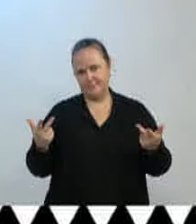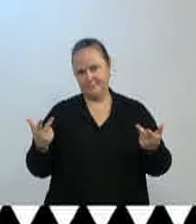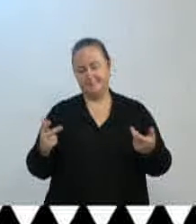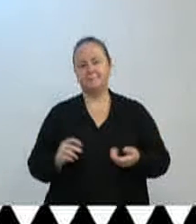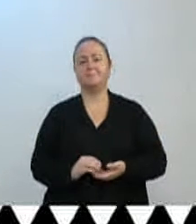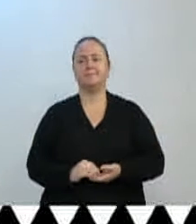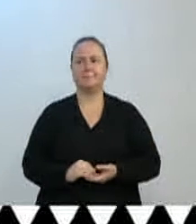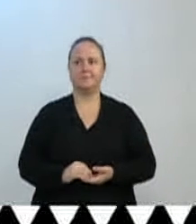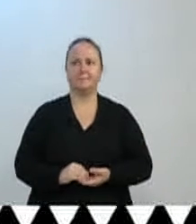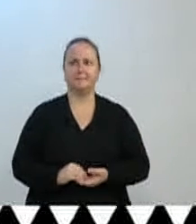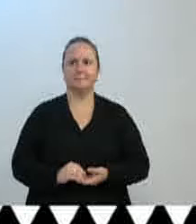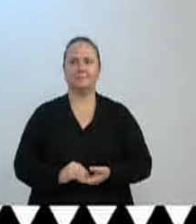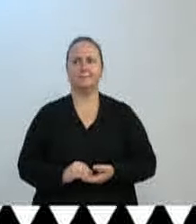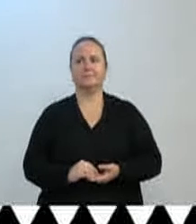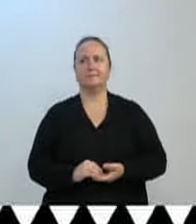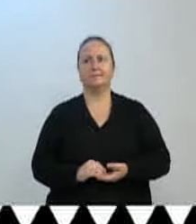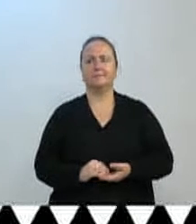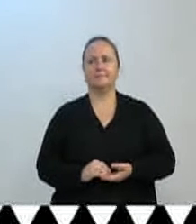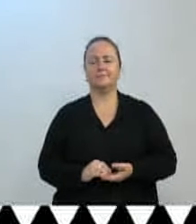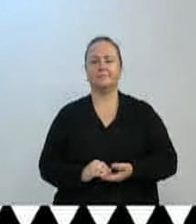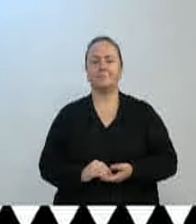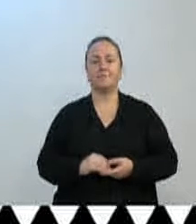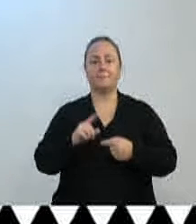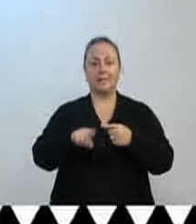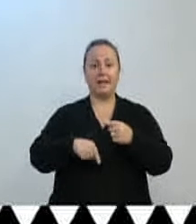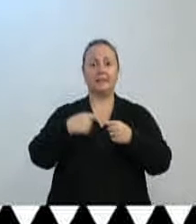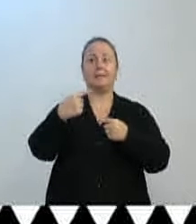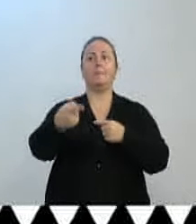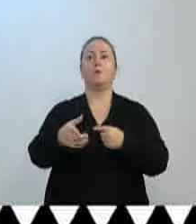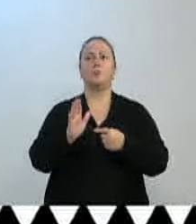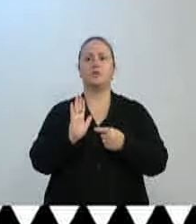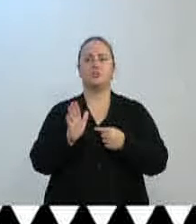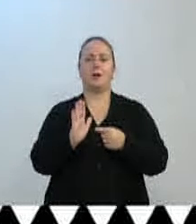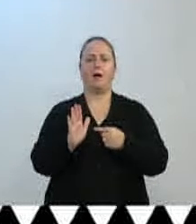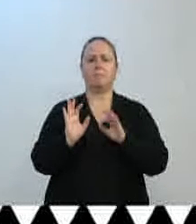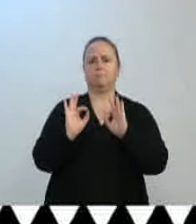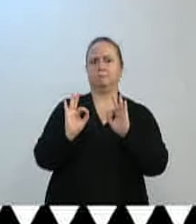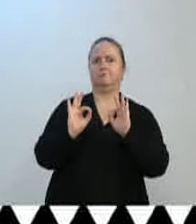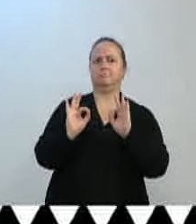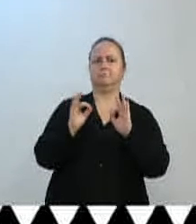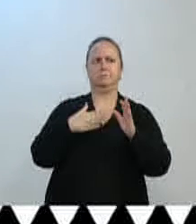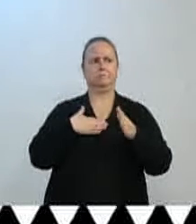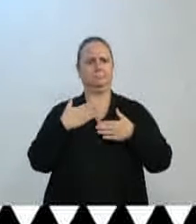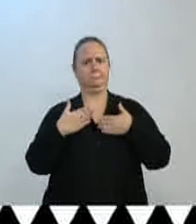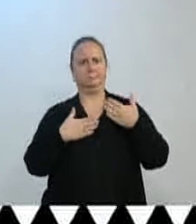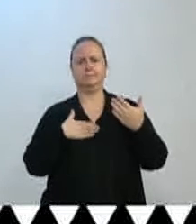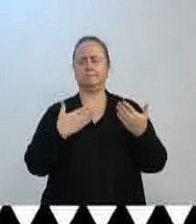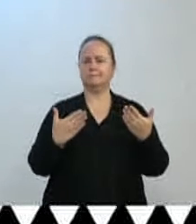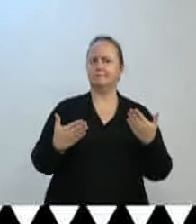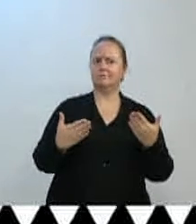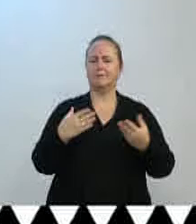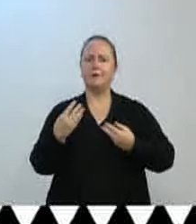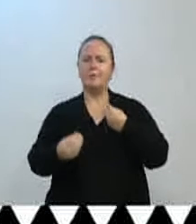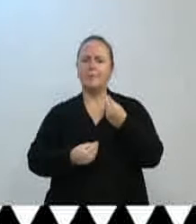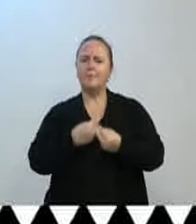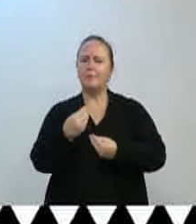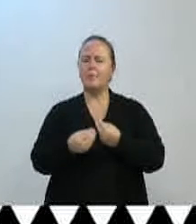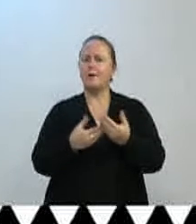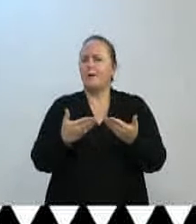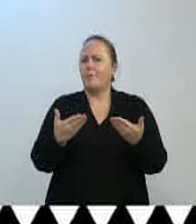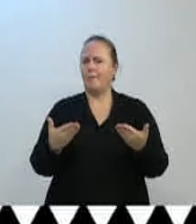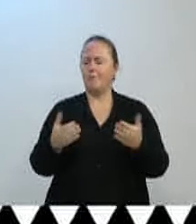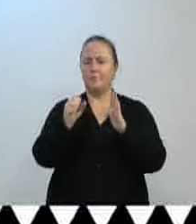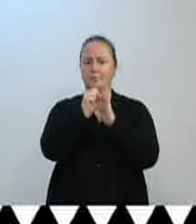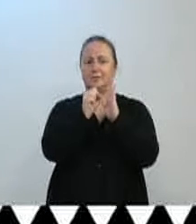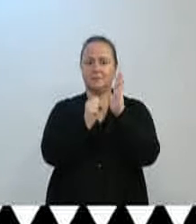o outro, que aí já era uma coisa mais sofisticada, e até surpreende a gente de saber como é que as pessoas, em pleno